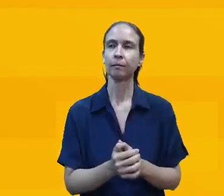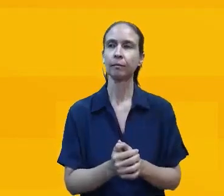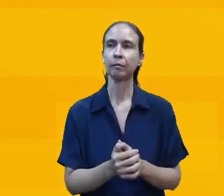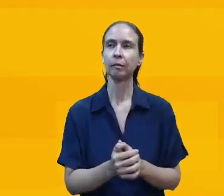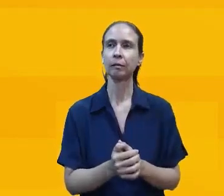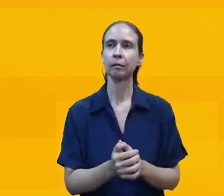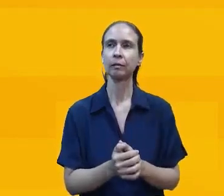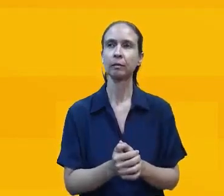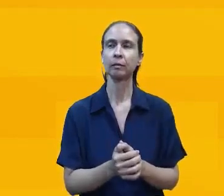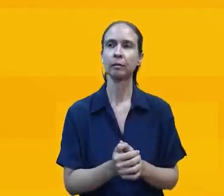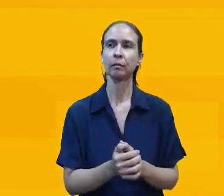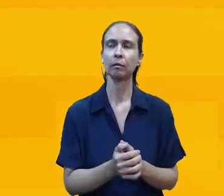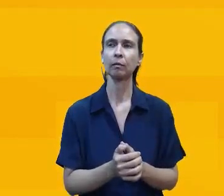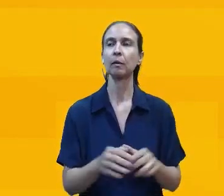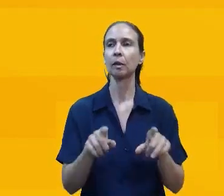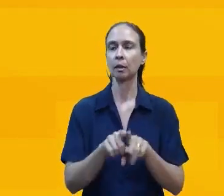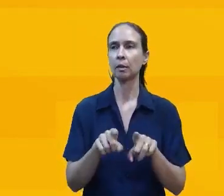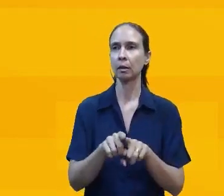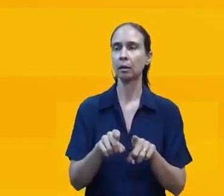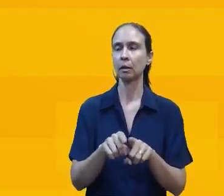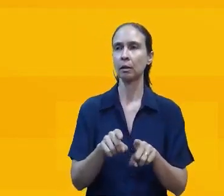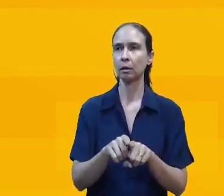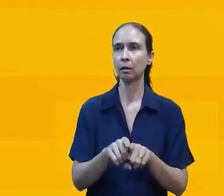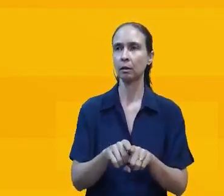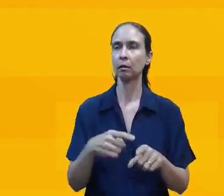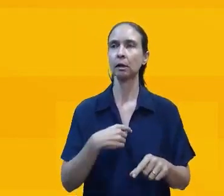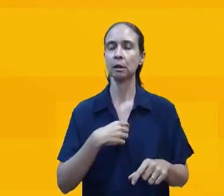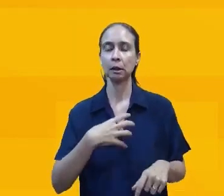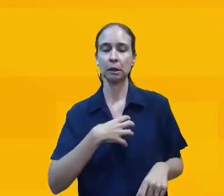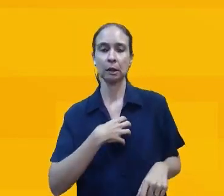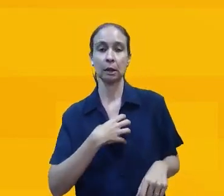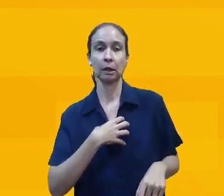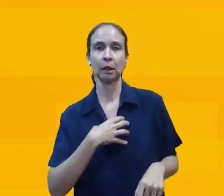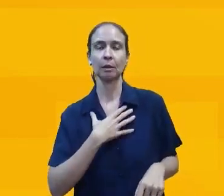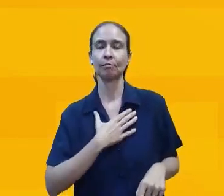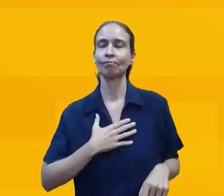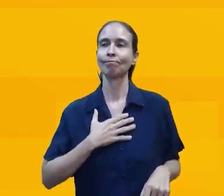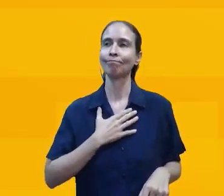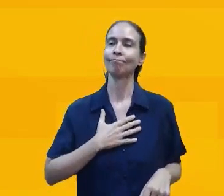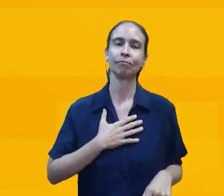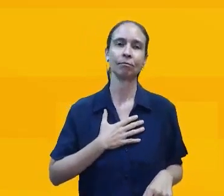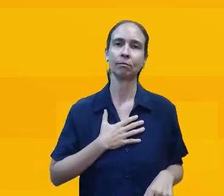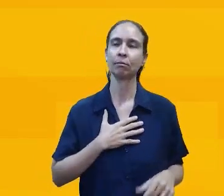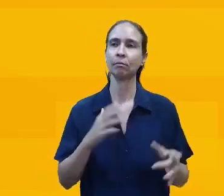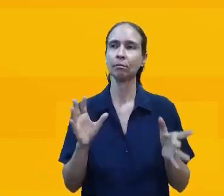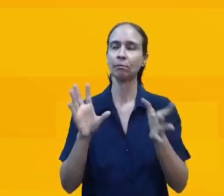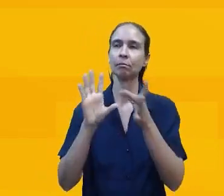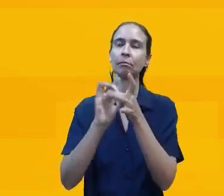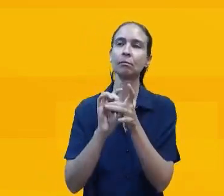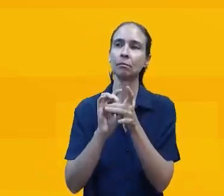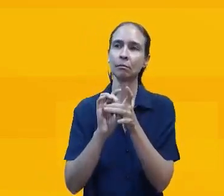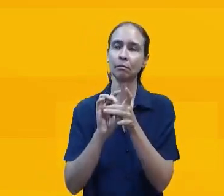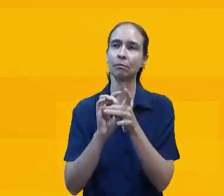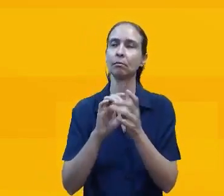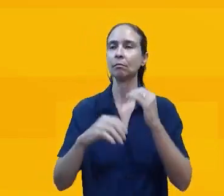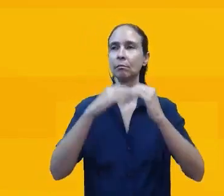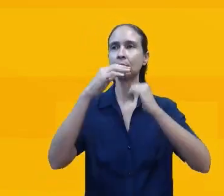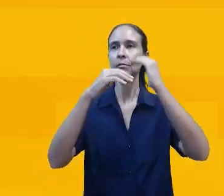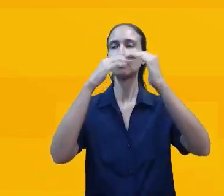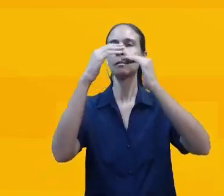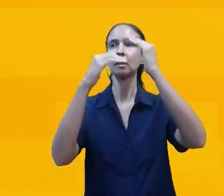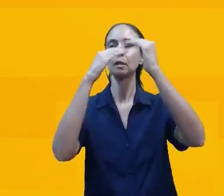de dizer da minha satisfação de ter sido parte e continuar sendo parte do